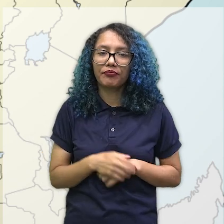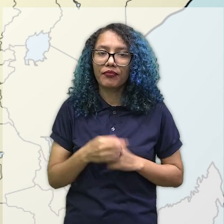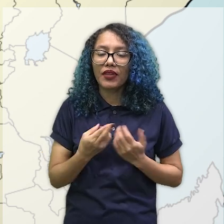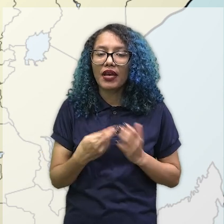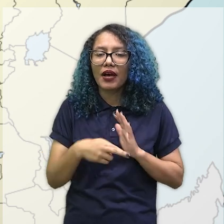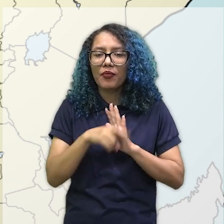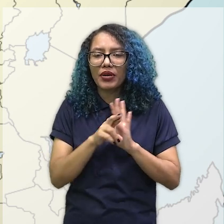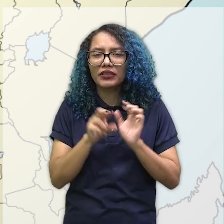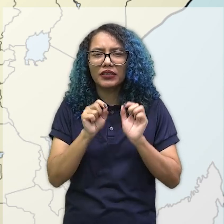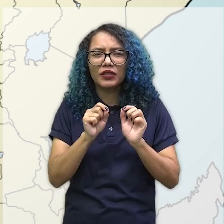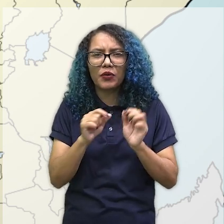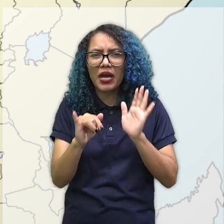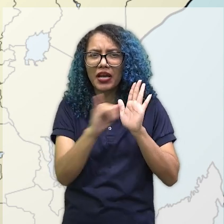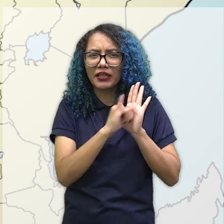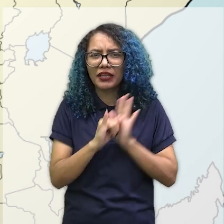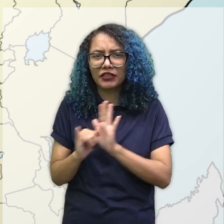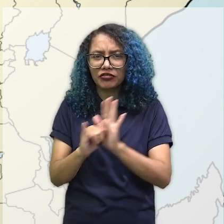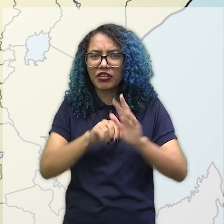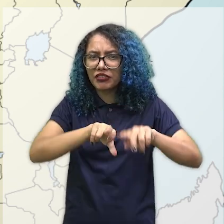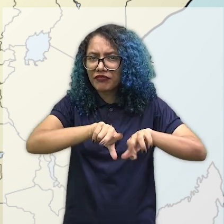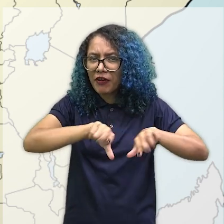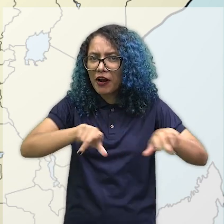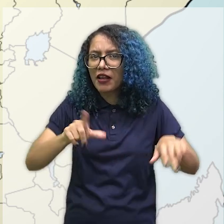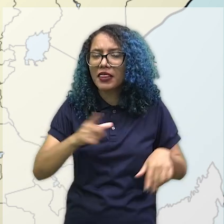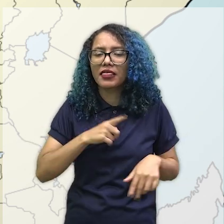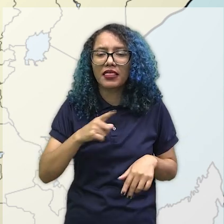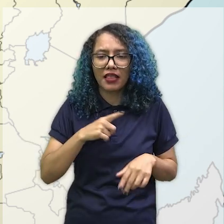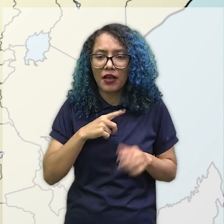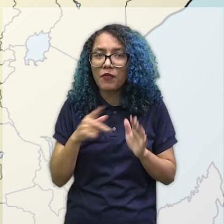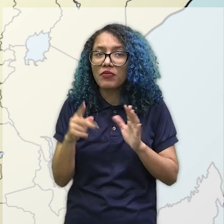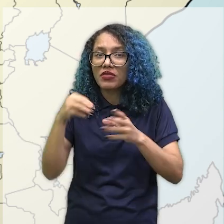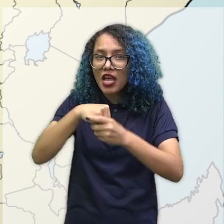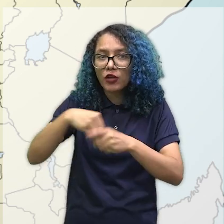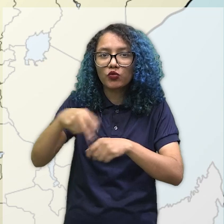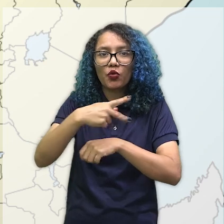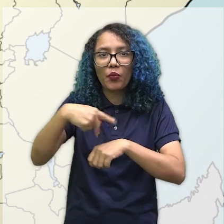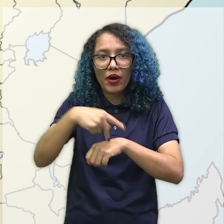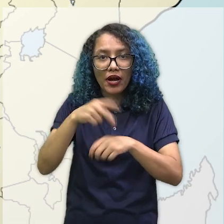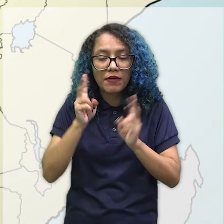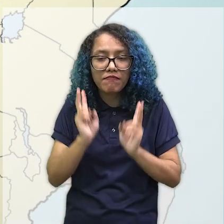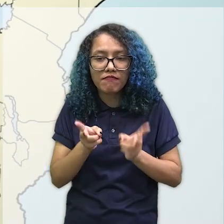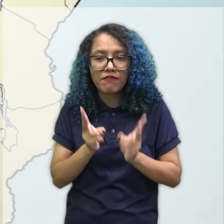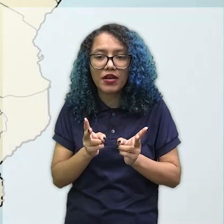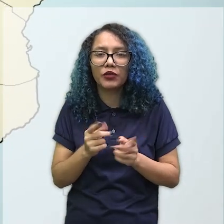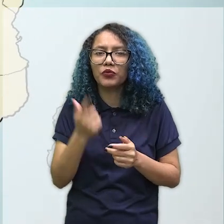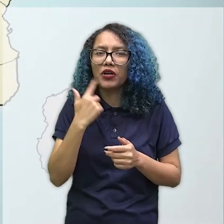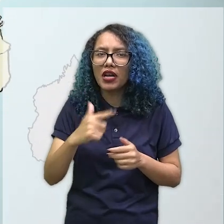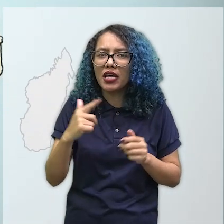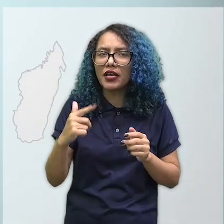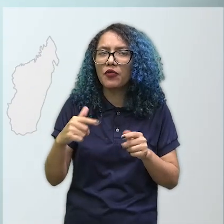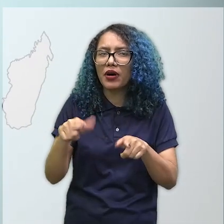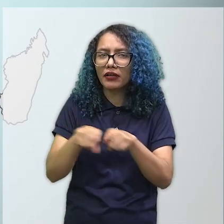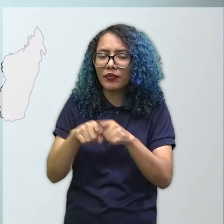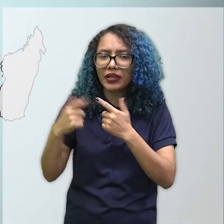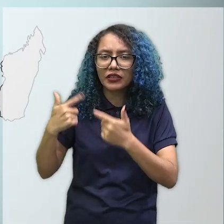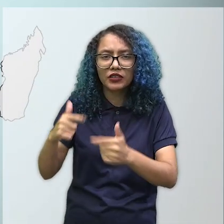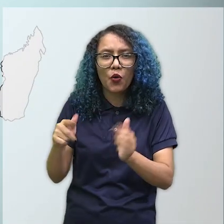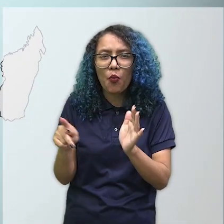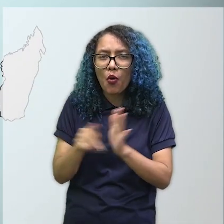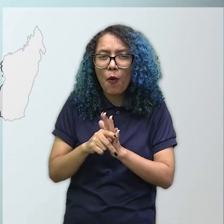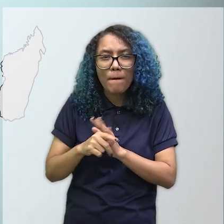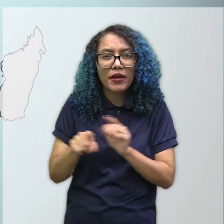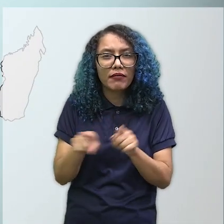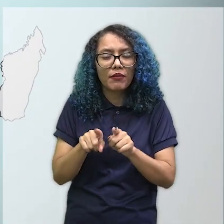de diferentes identidades étnicas em uma nação, com suas próprias línguas e tradições únicas.